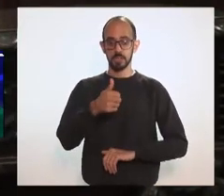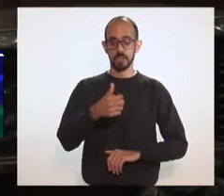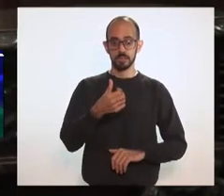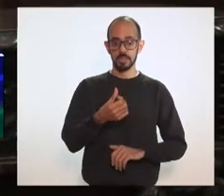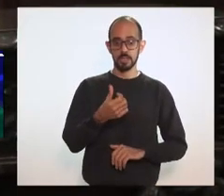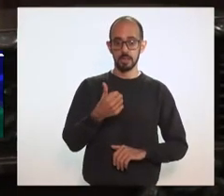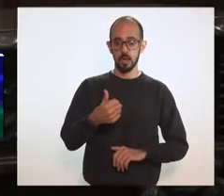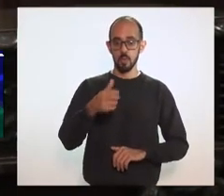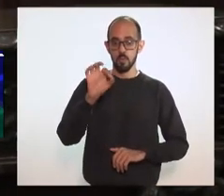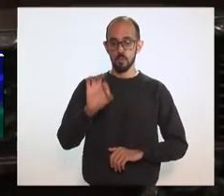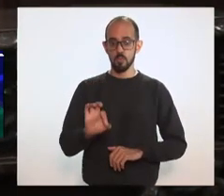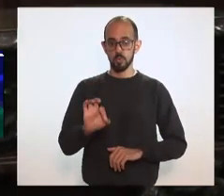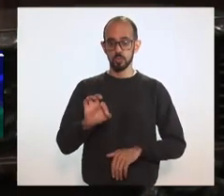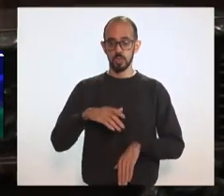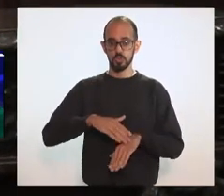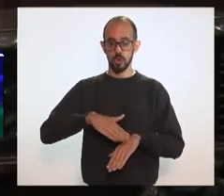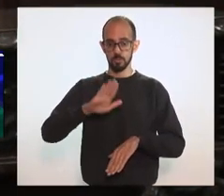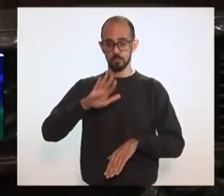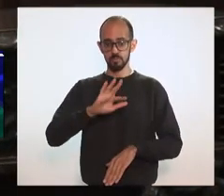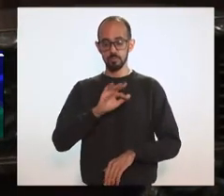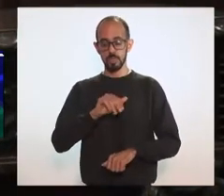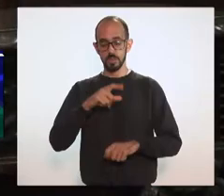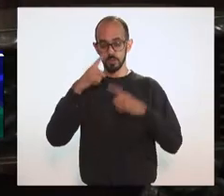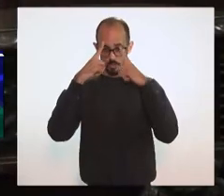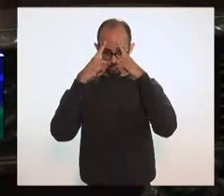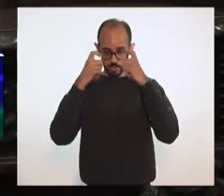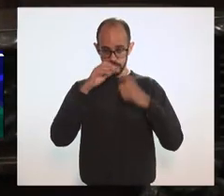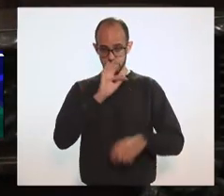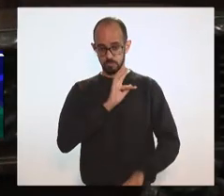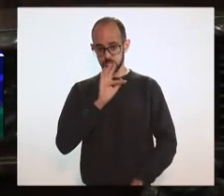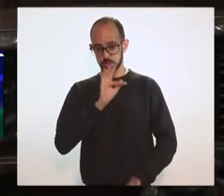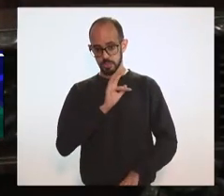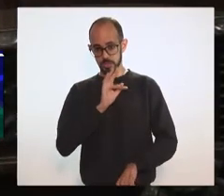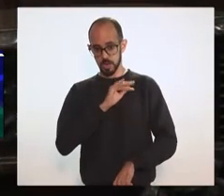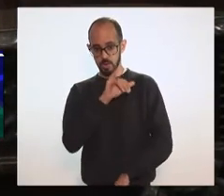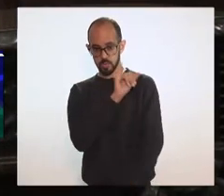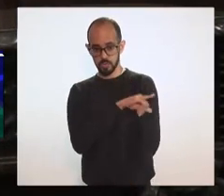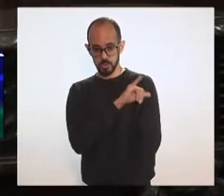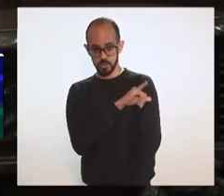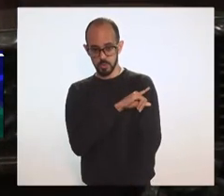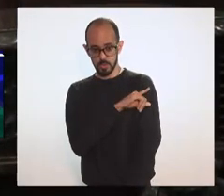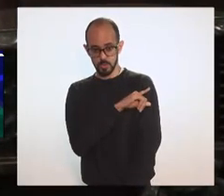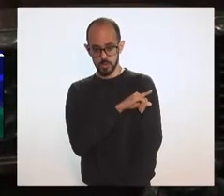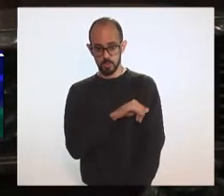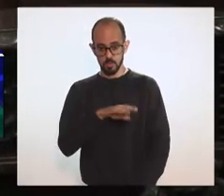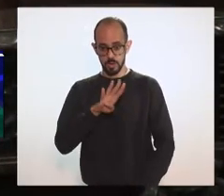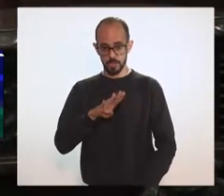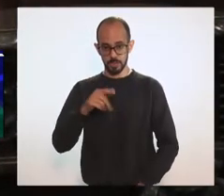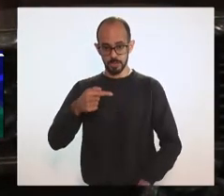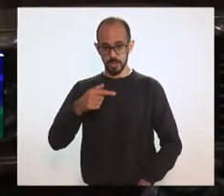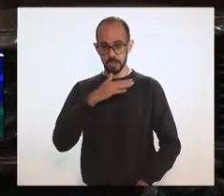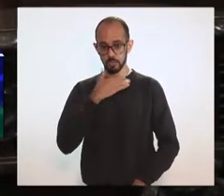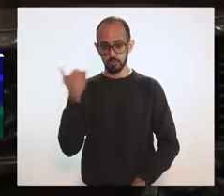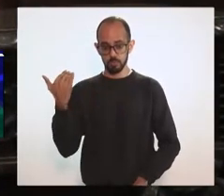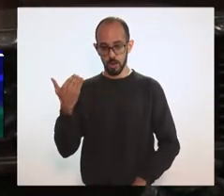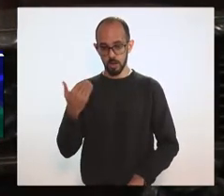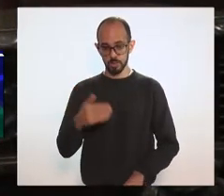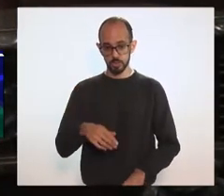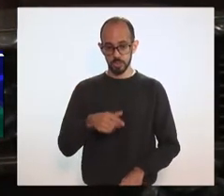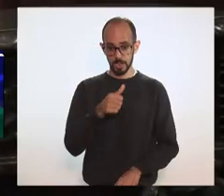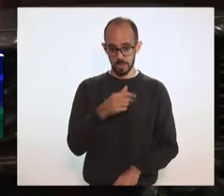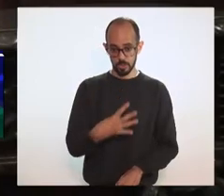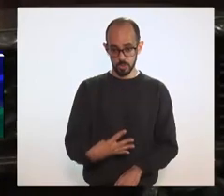161% da letalidade policial aqui no estado do Rio de Janeiro. Foram 47 mortes e